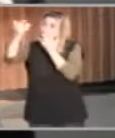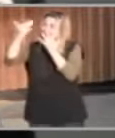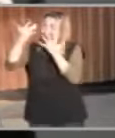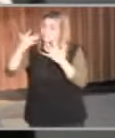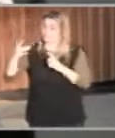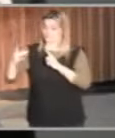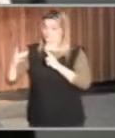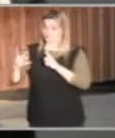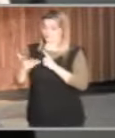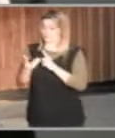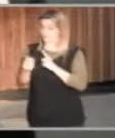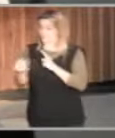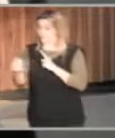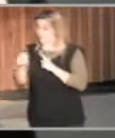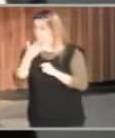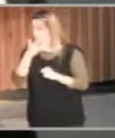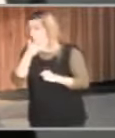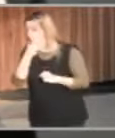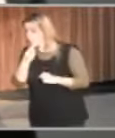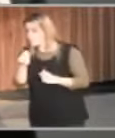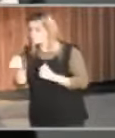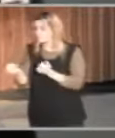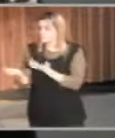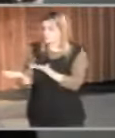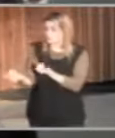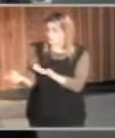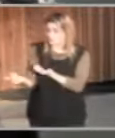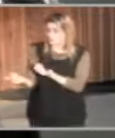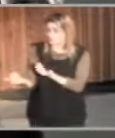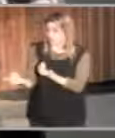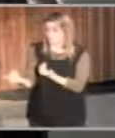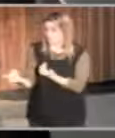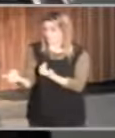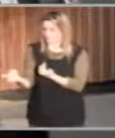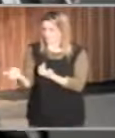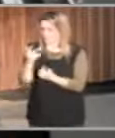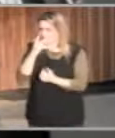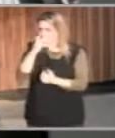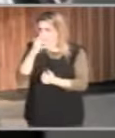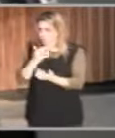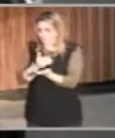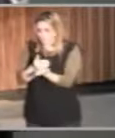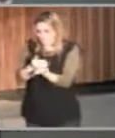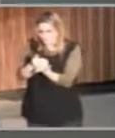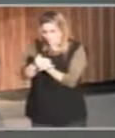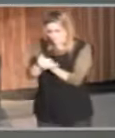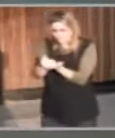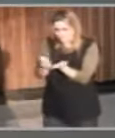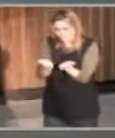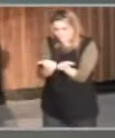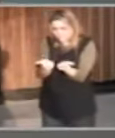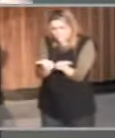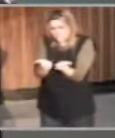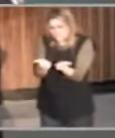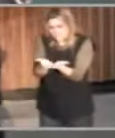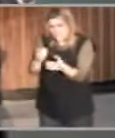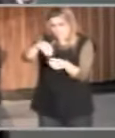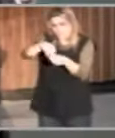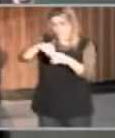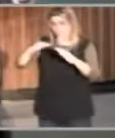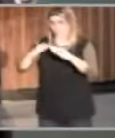meninos moços moças jovens que são a primeira geração de crentes dentro da sua